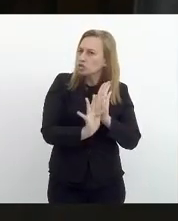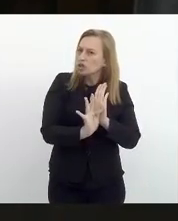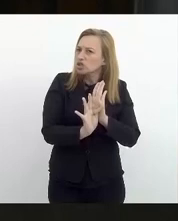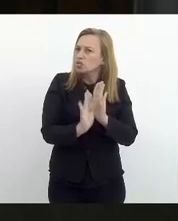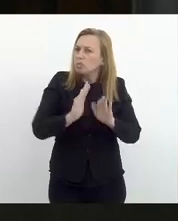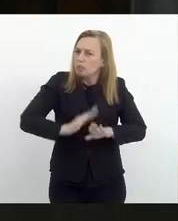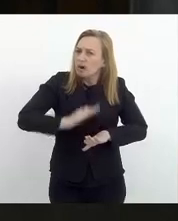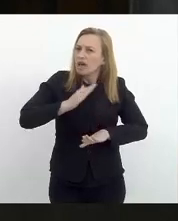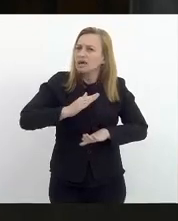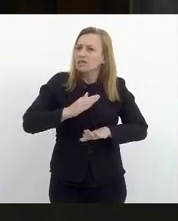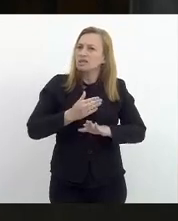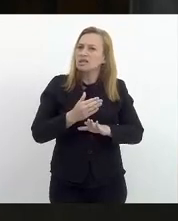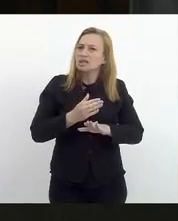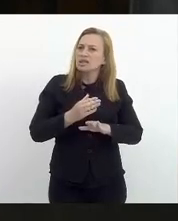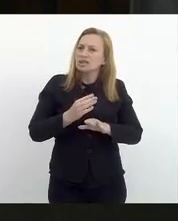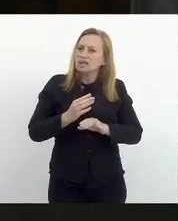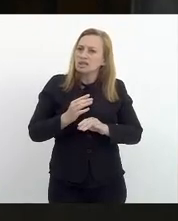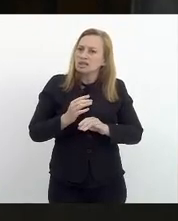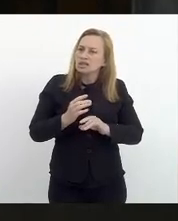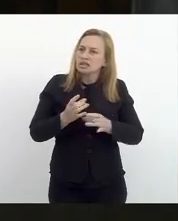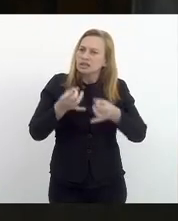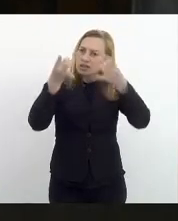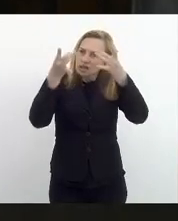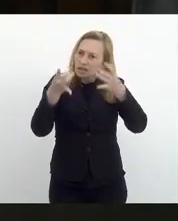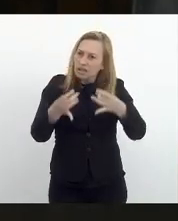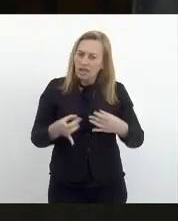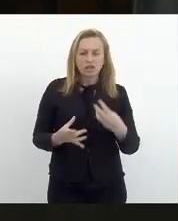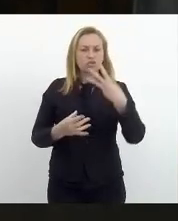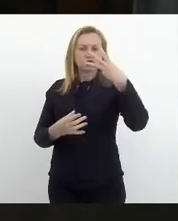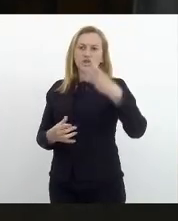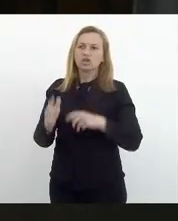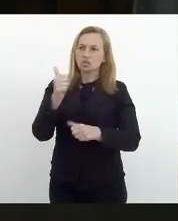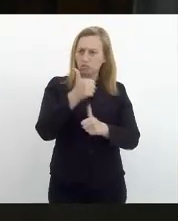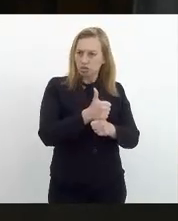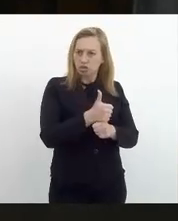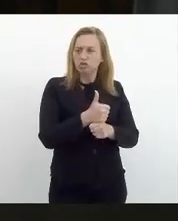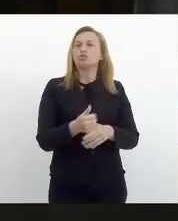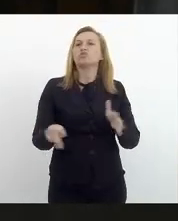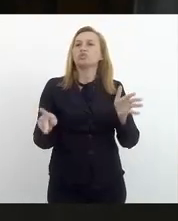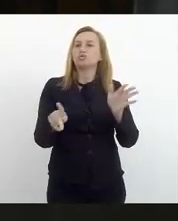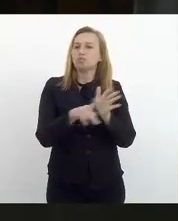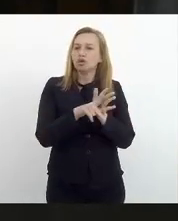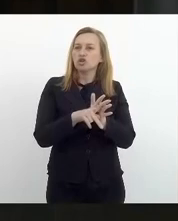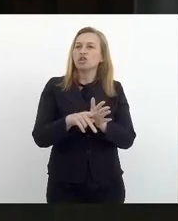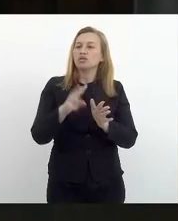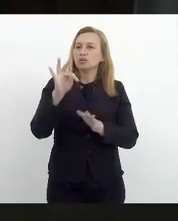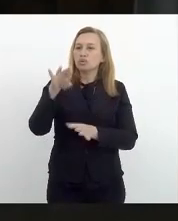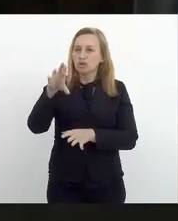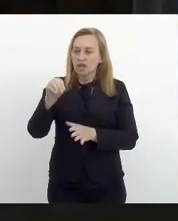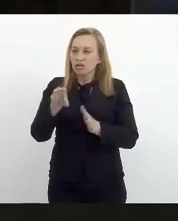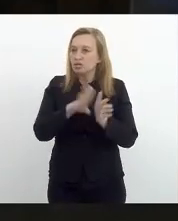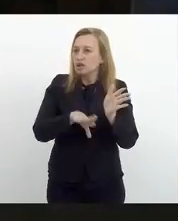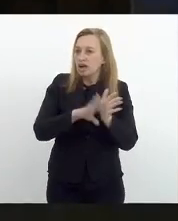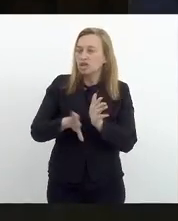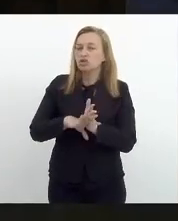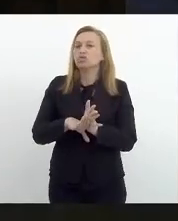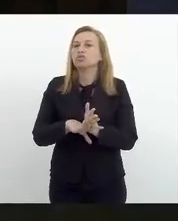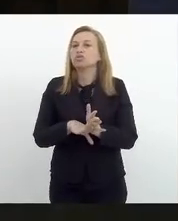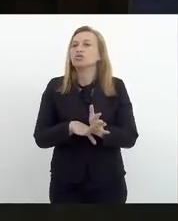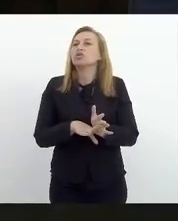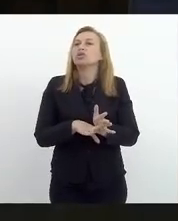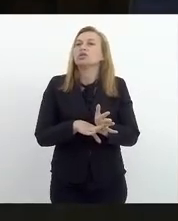mais um pouco mais amarrado dos três substitutivos do projeto do teto de gastos do